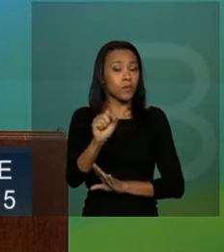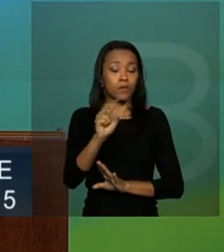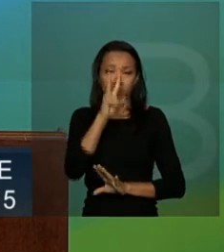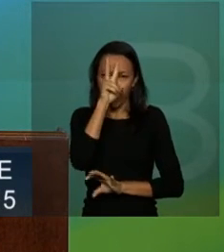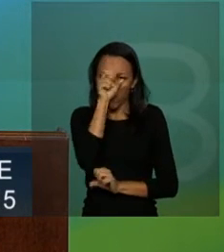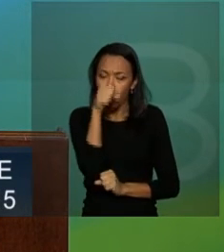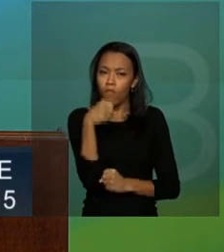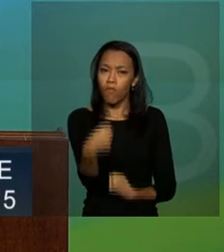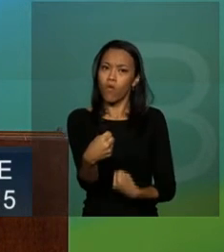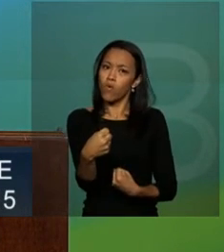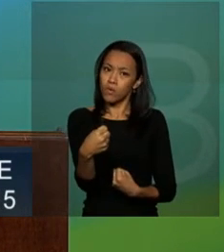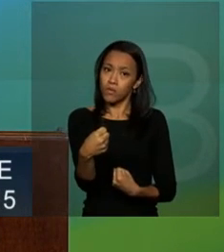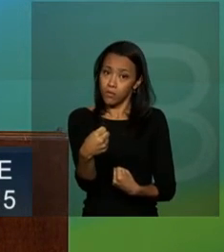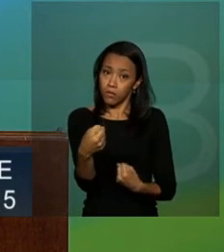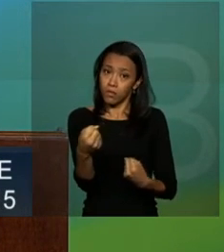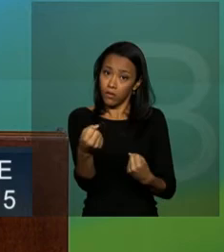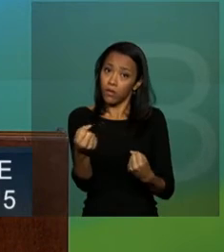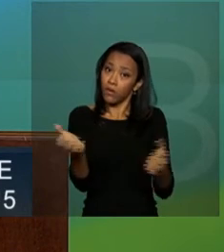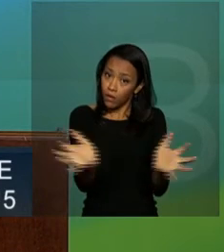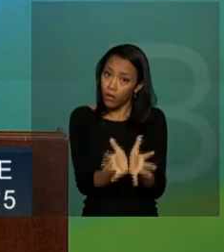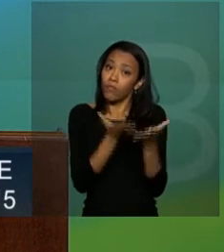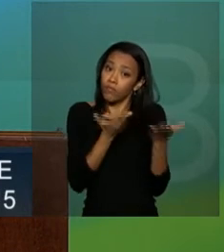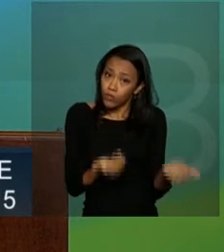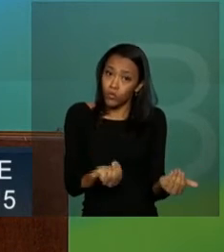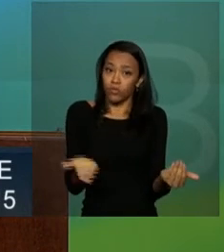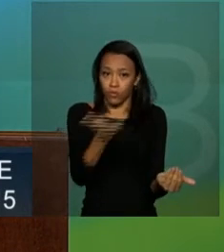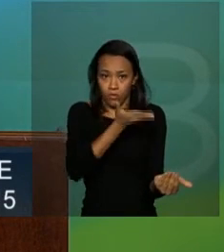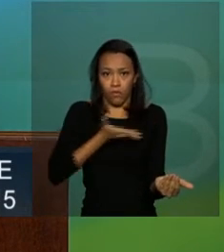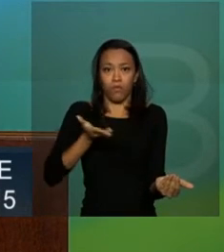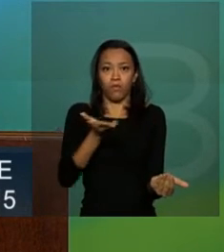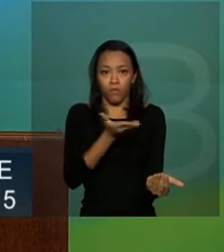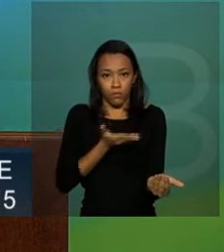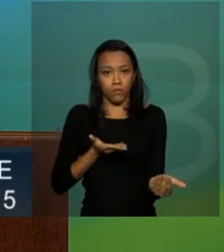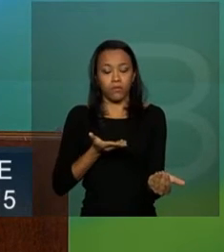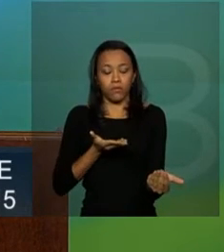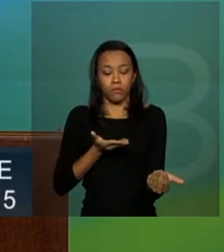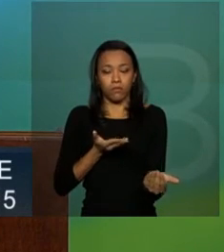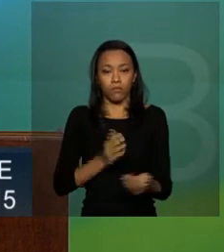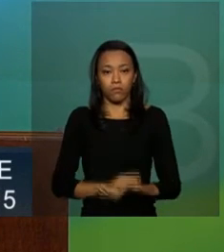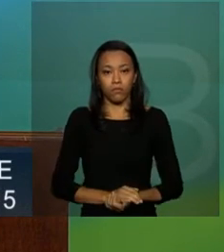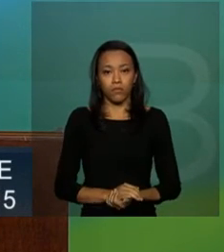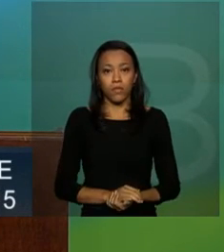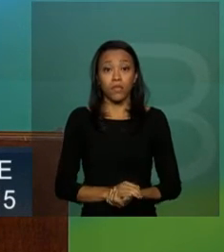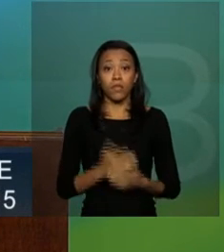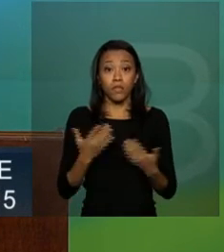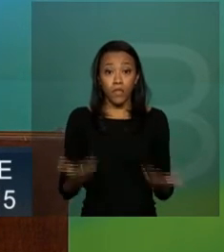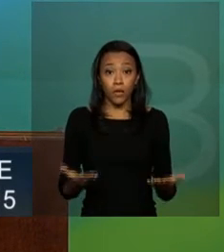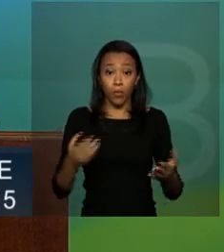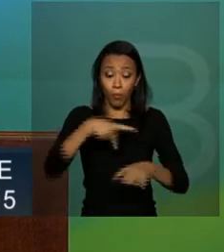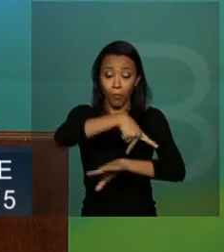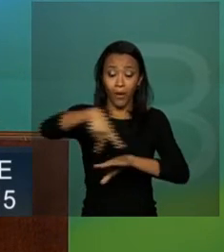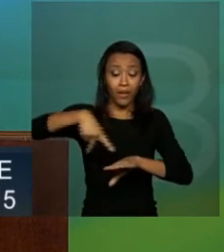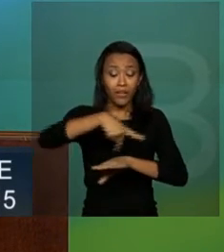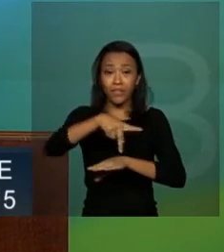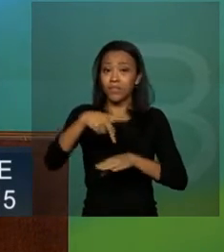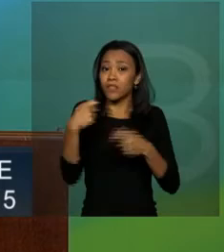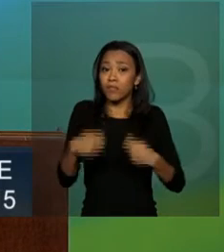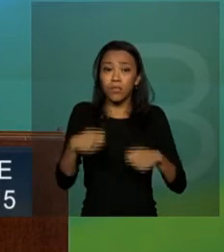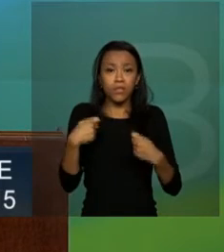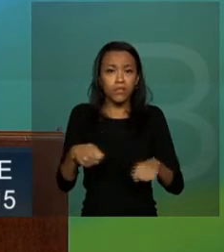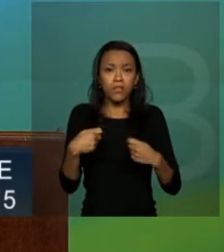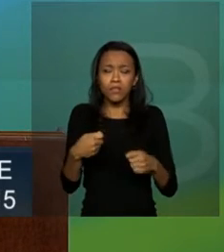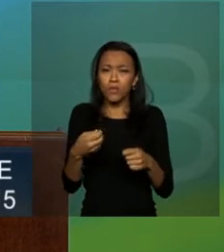da sua juventude a força ea capacidade da sua juventude um país que precisa tanto da